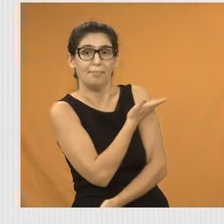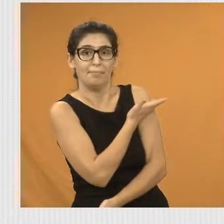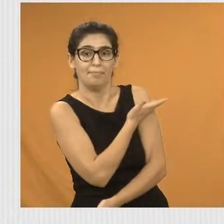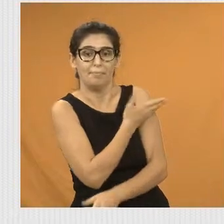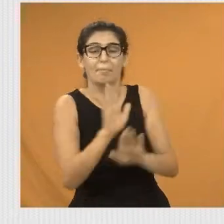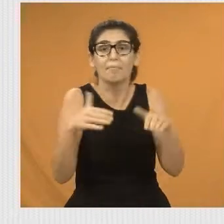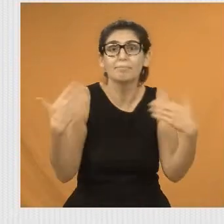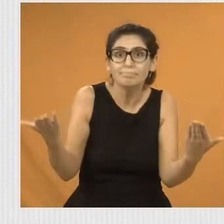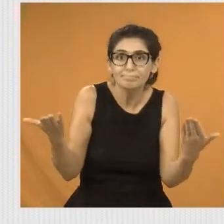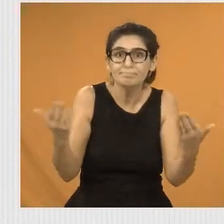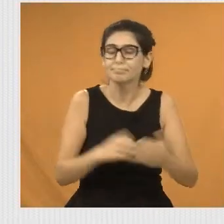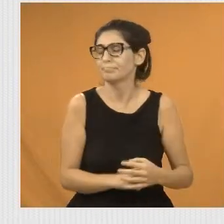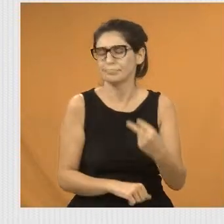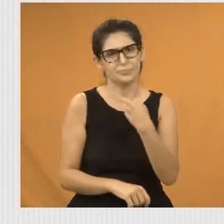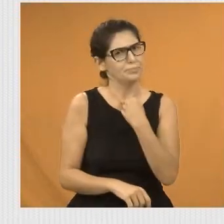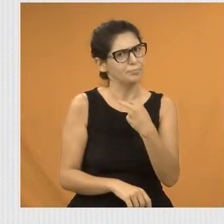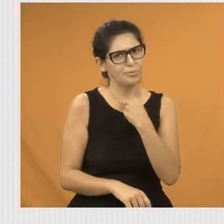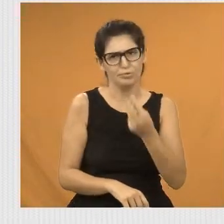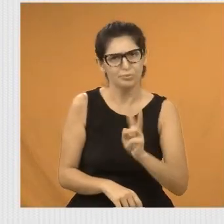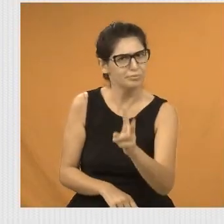jeito que está, não dá para ficar.